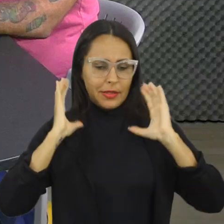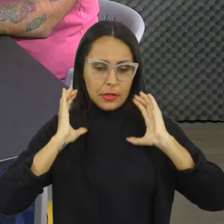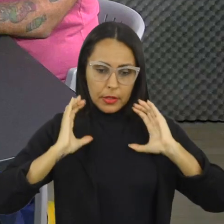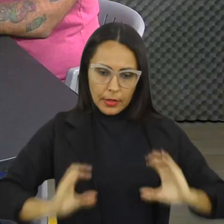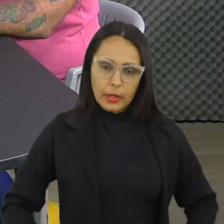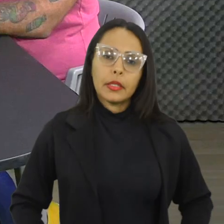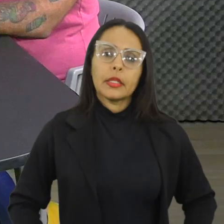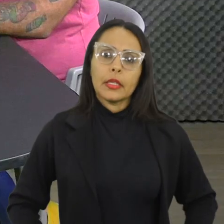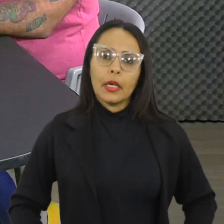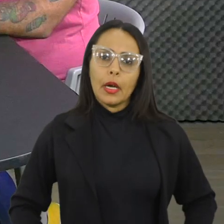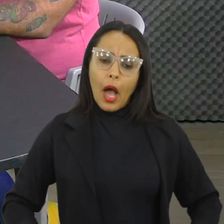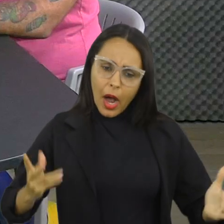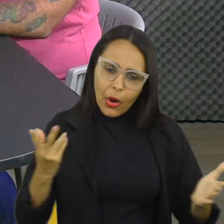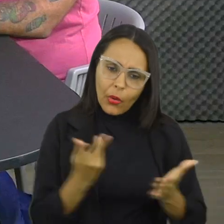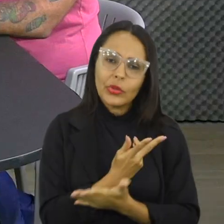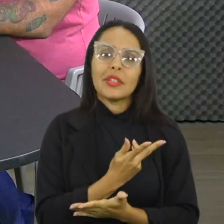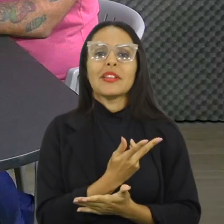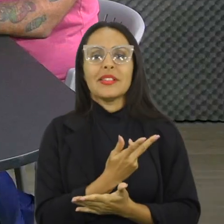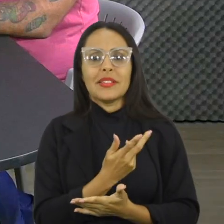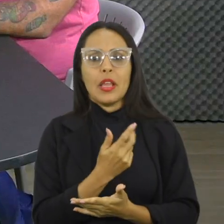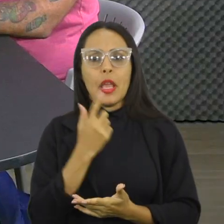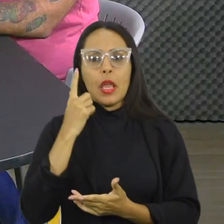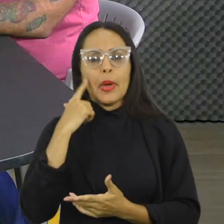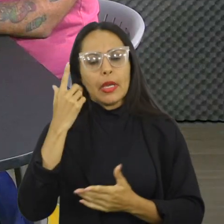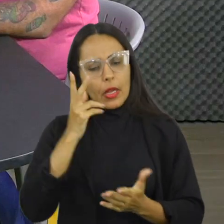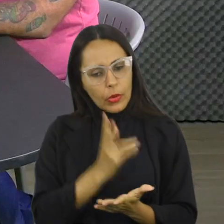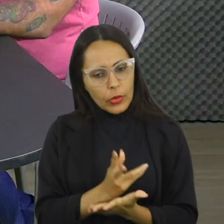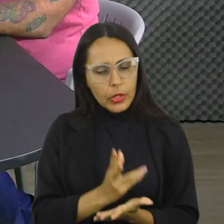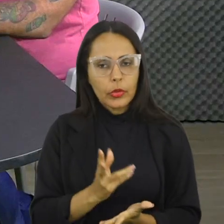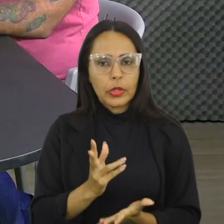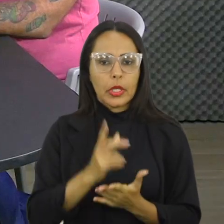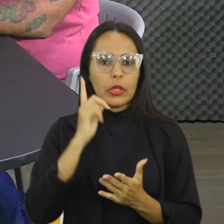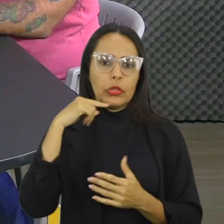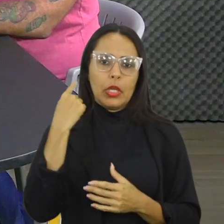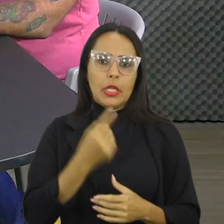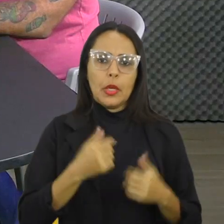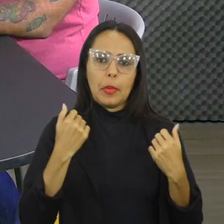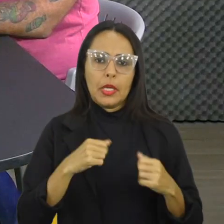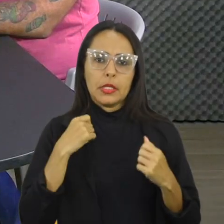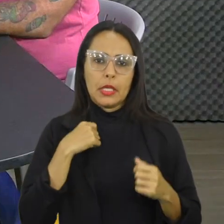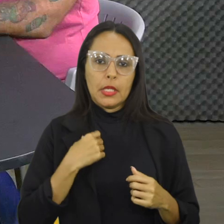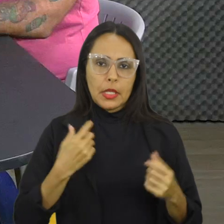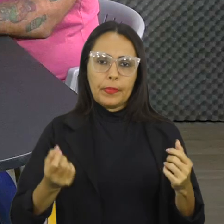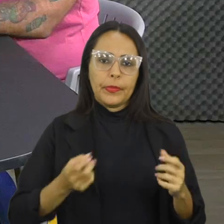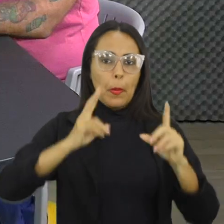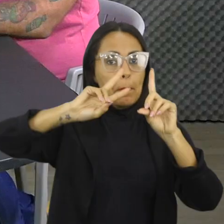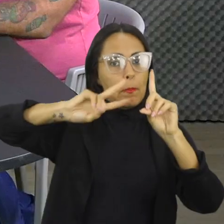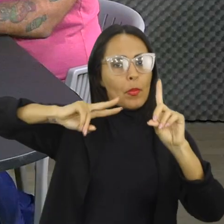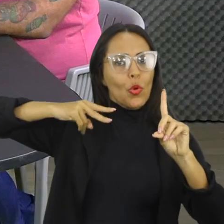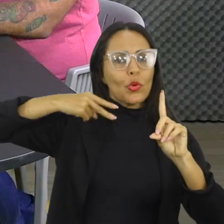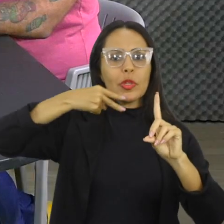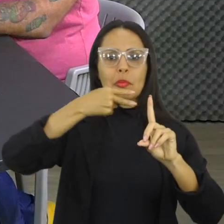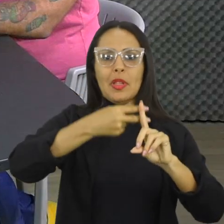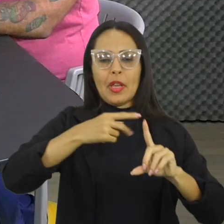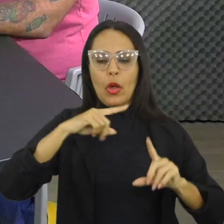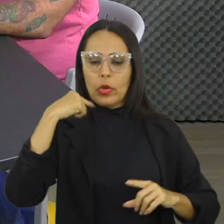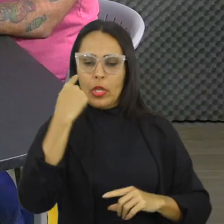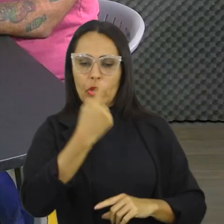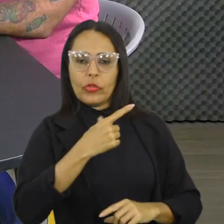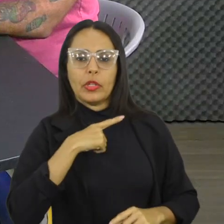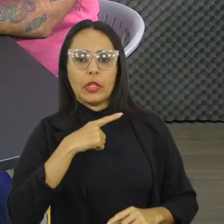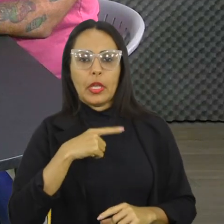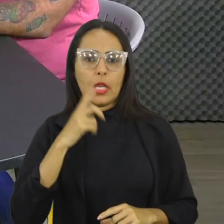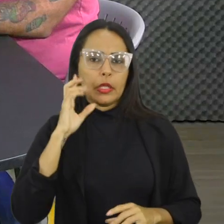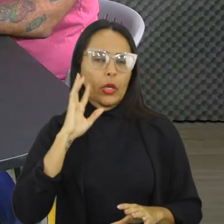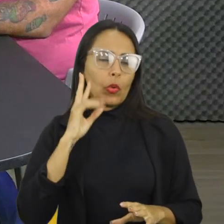cidadania floresça, para que ela continue, assim, porque a gente precisa multiplicar o que a gente tem. Eu não posso ficar